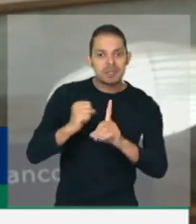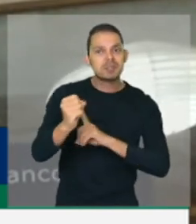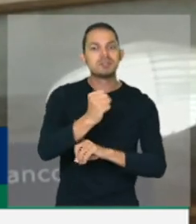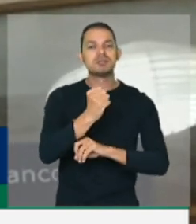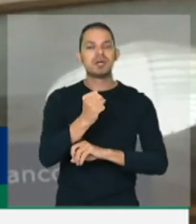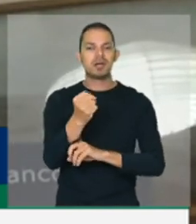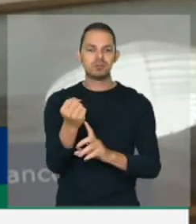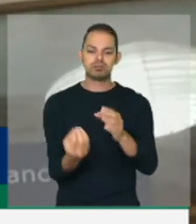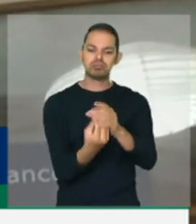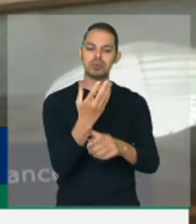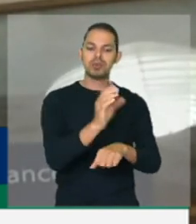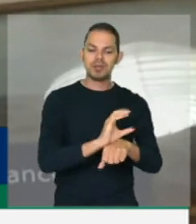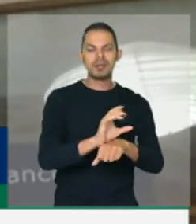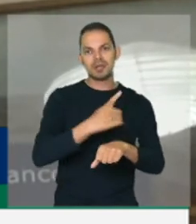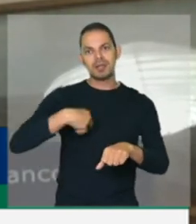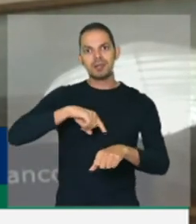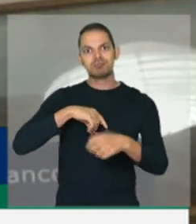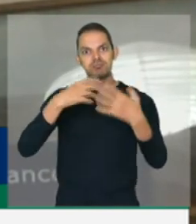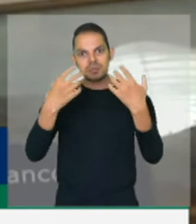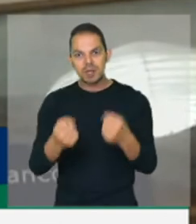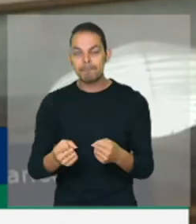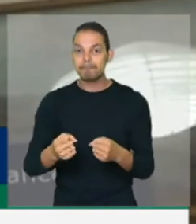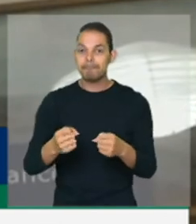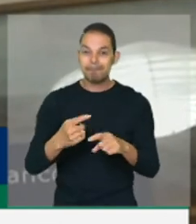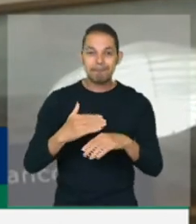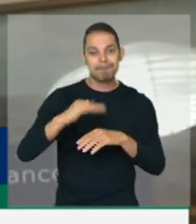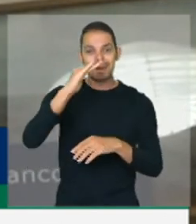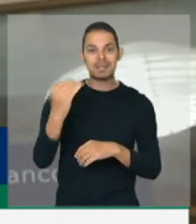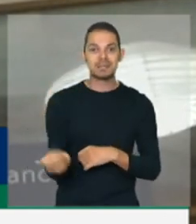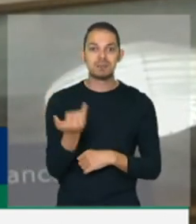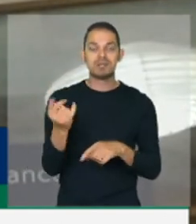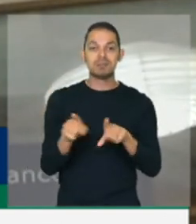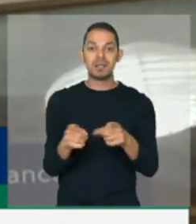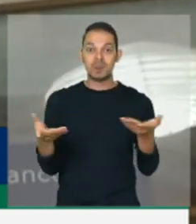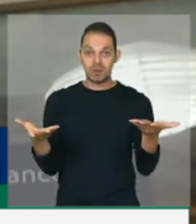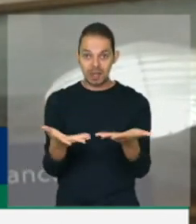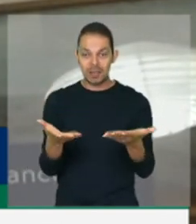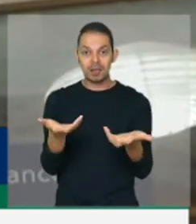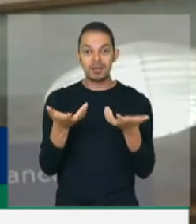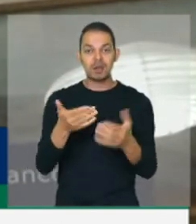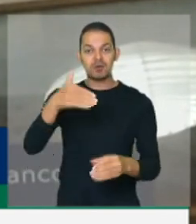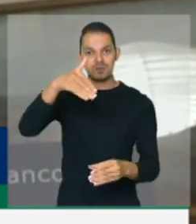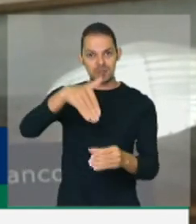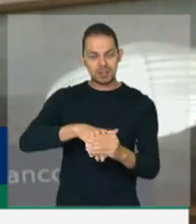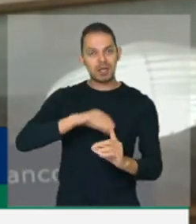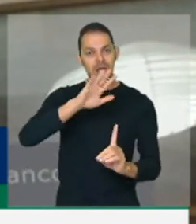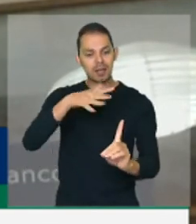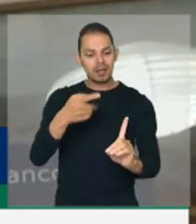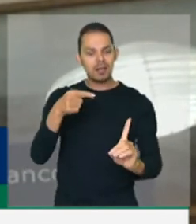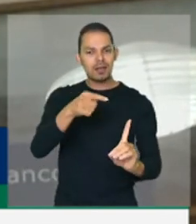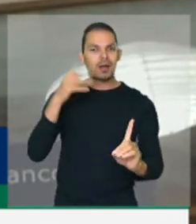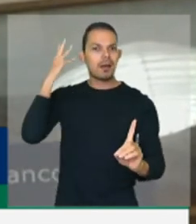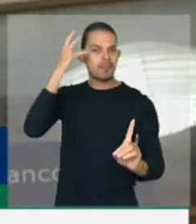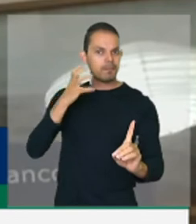a Constituinte que a gente está votando. Mas mais do que isso, eu quero nesse momento fazer o meu voto em homenagem a Marielle